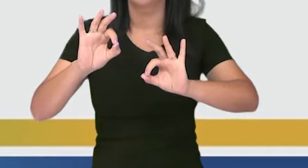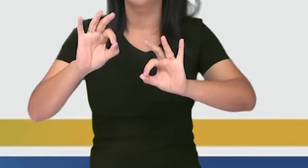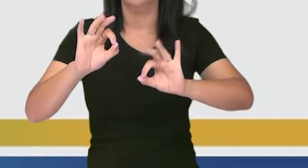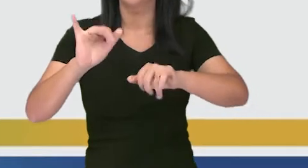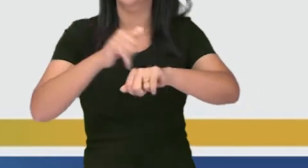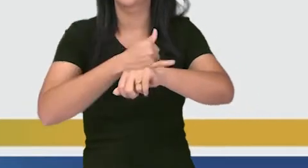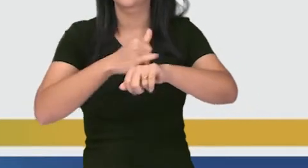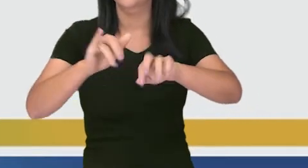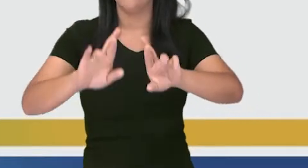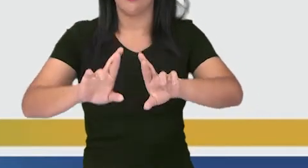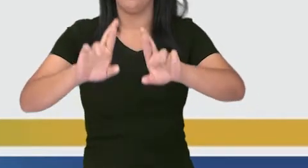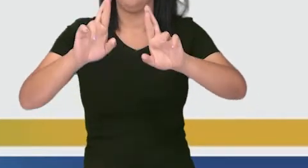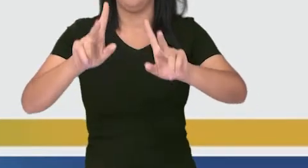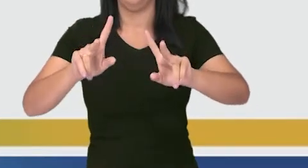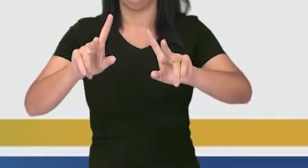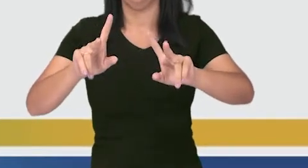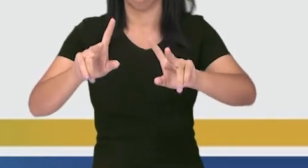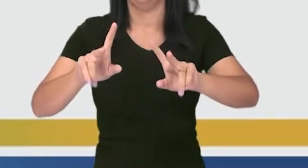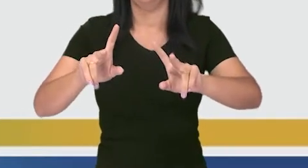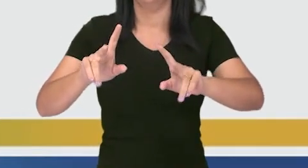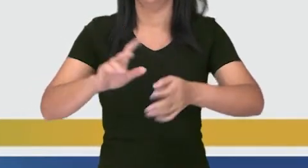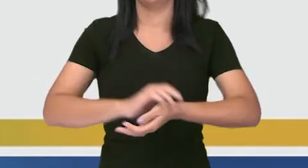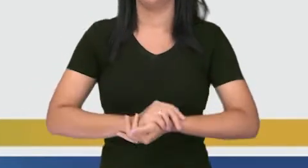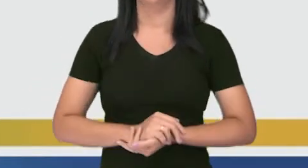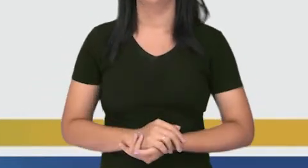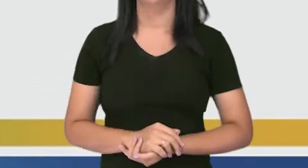de maneiras diferentes